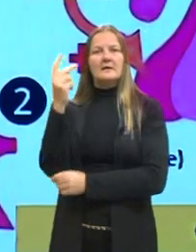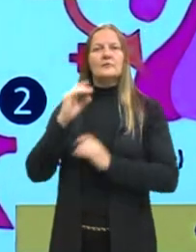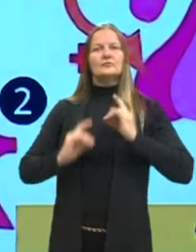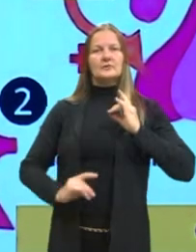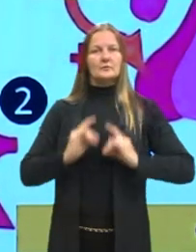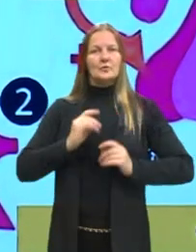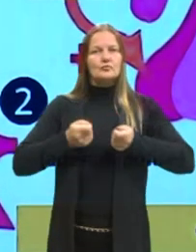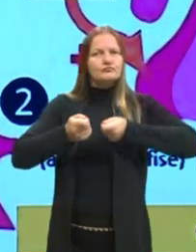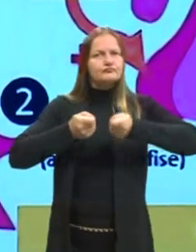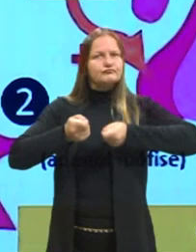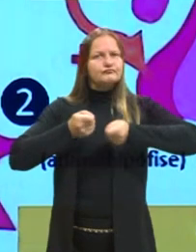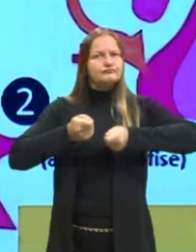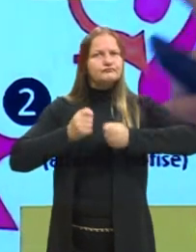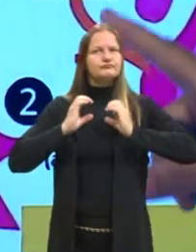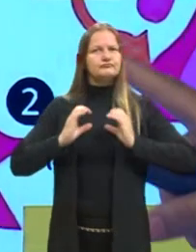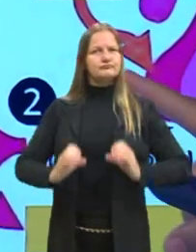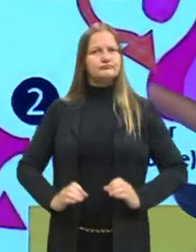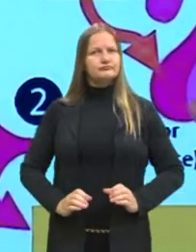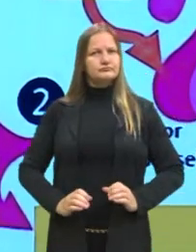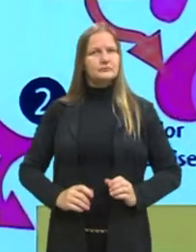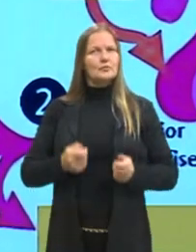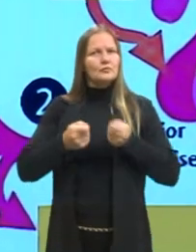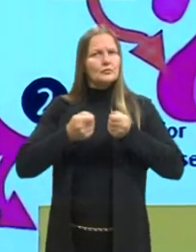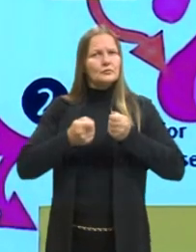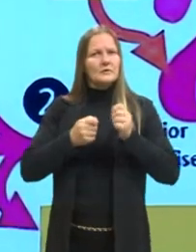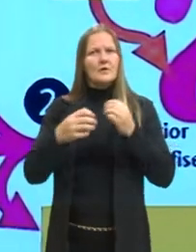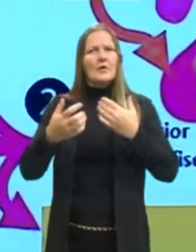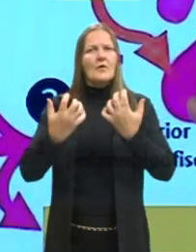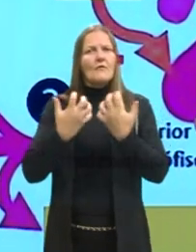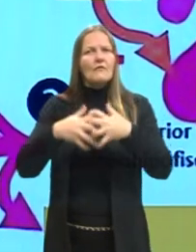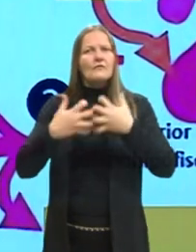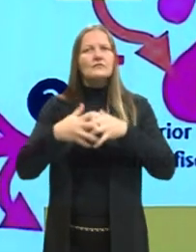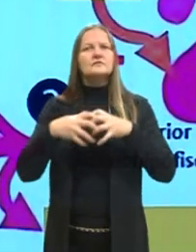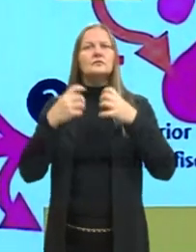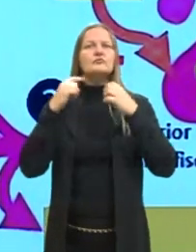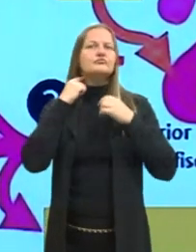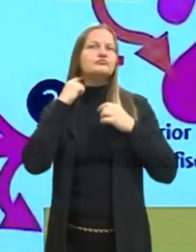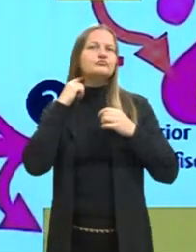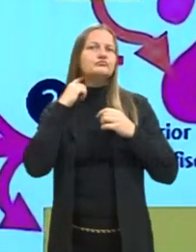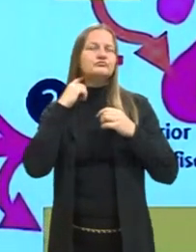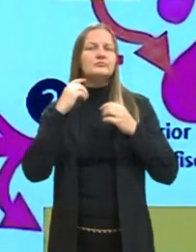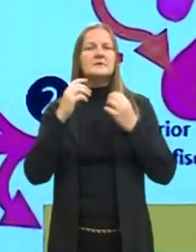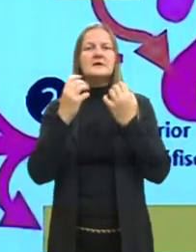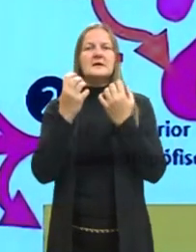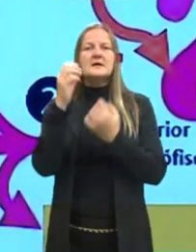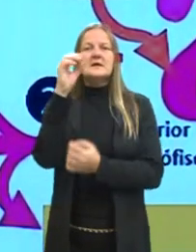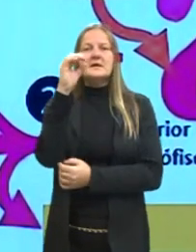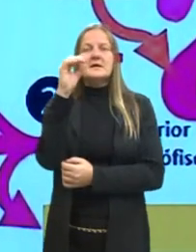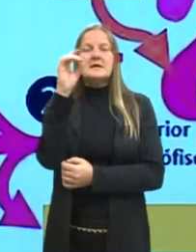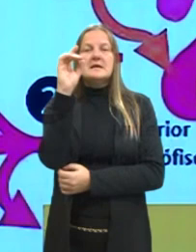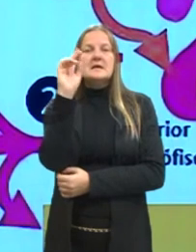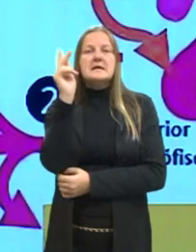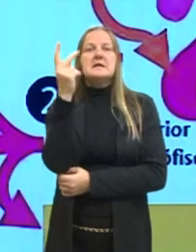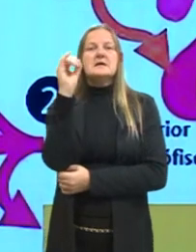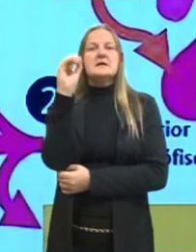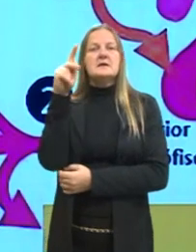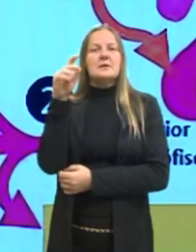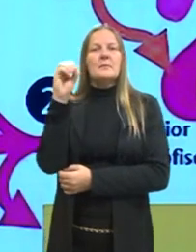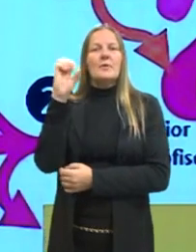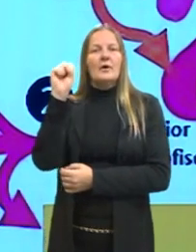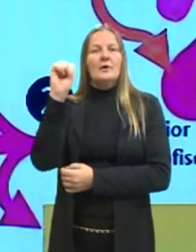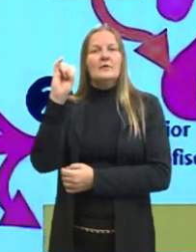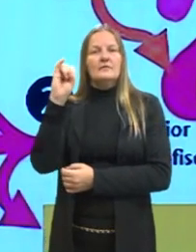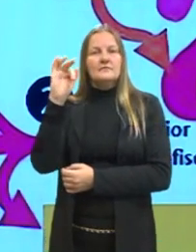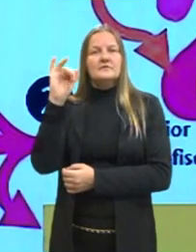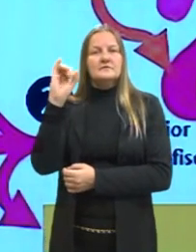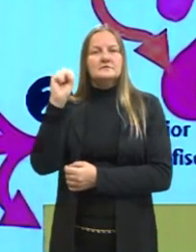regulador para regular a função lá da hipófise a hipófise vai liberar os